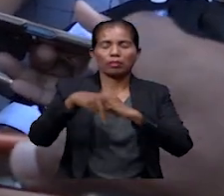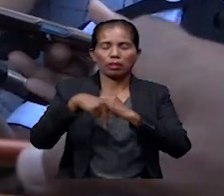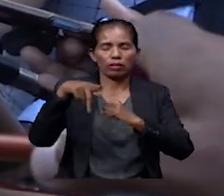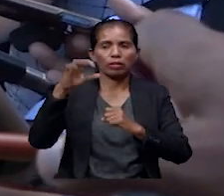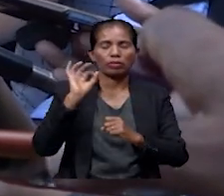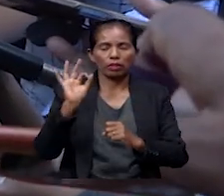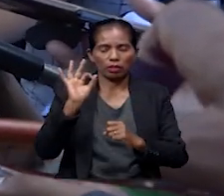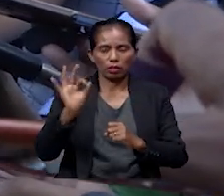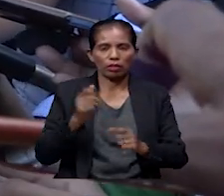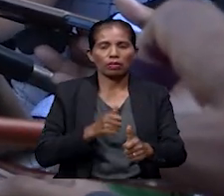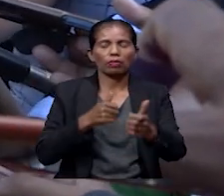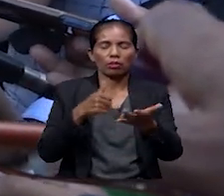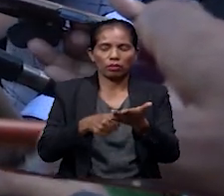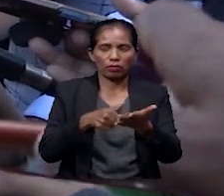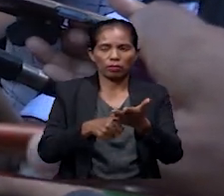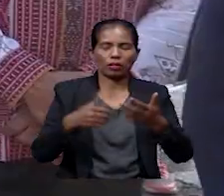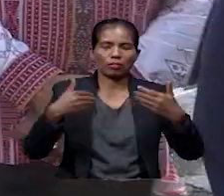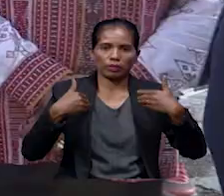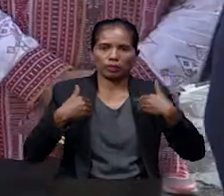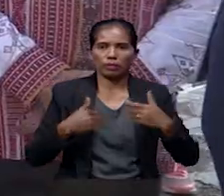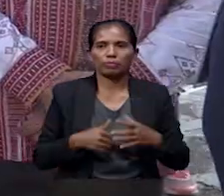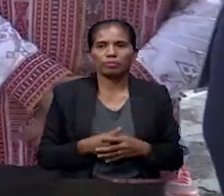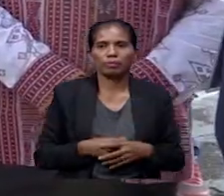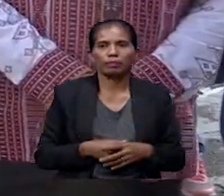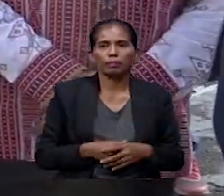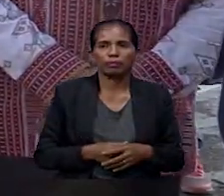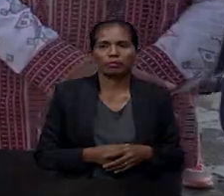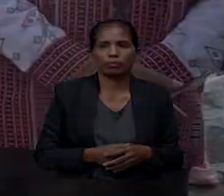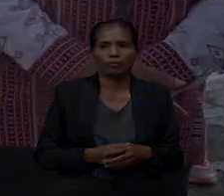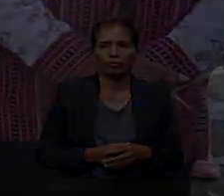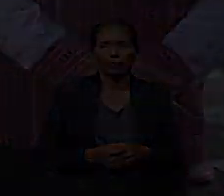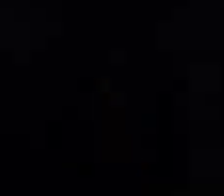Guterres Luolo tuir konvite nebe iha Jimmy Fernandez, Juvialda Costa, GMN.